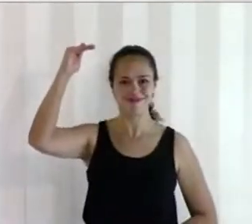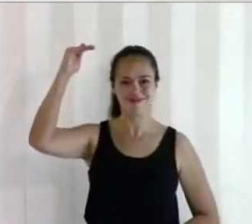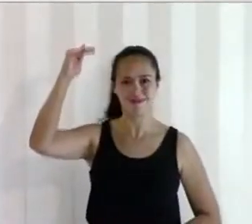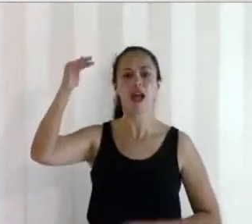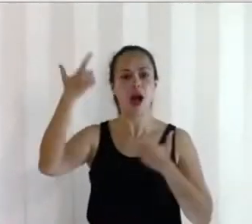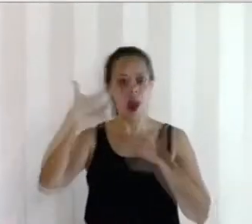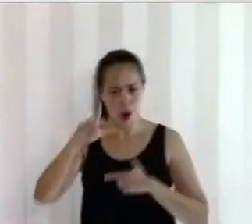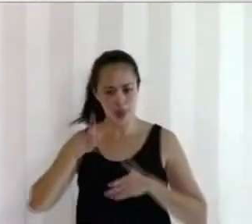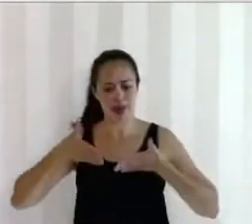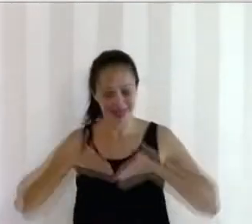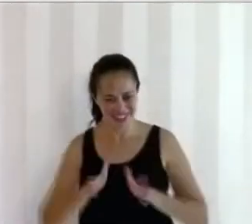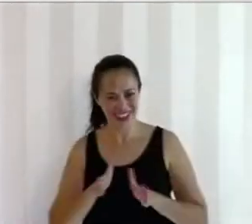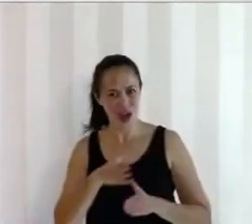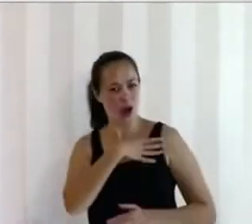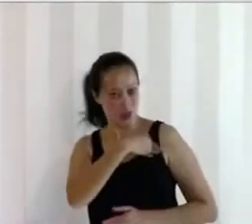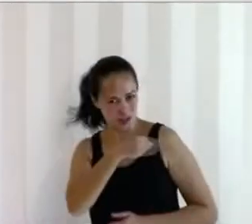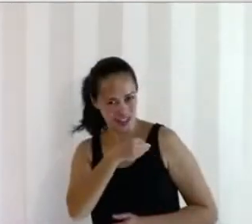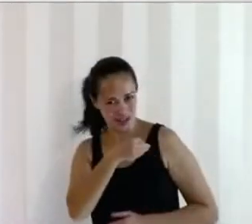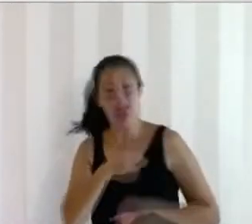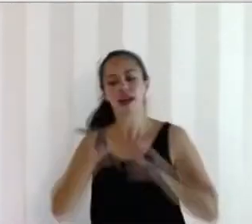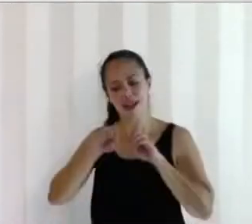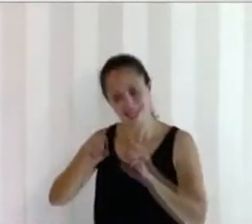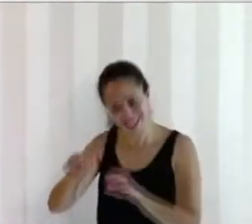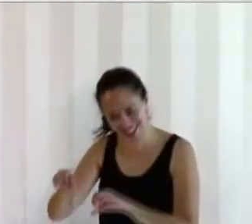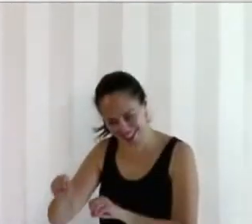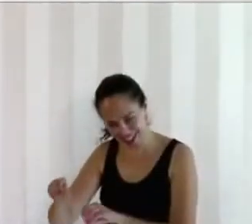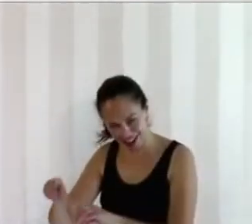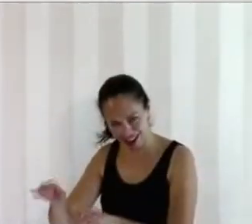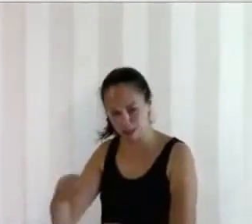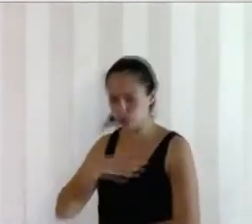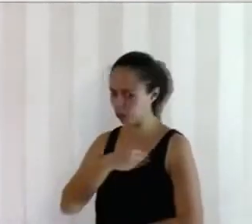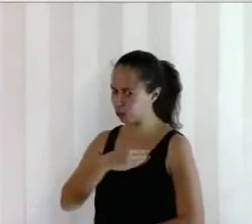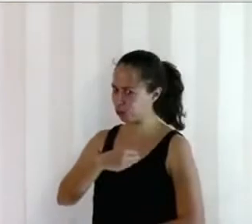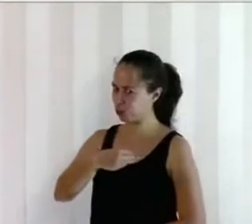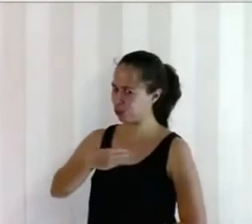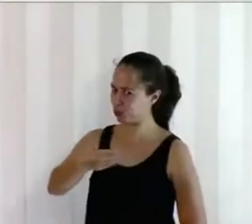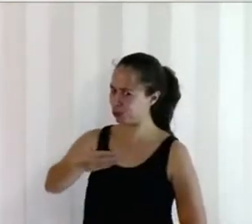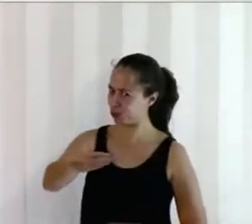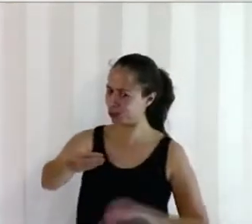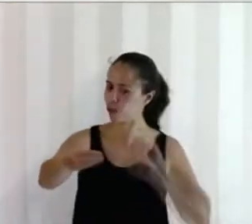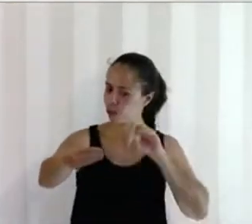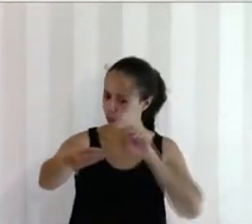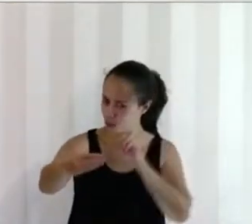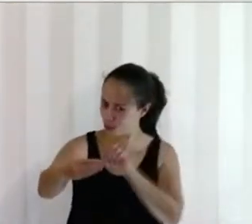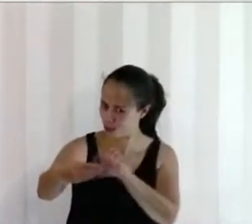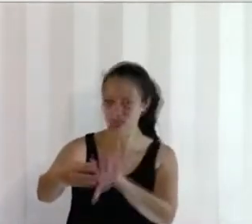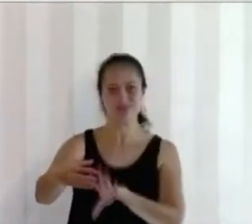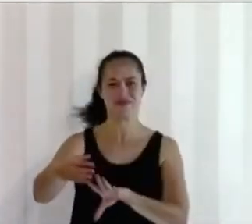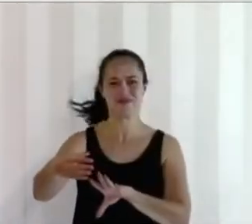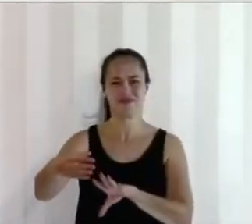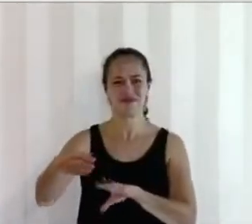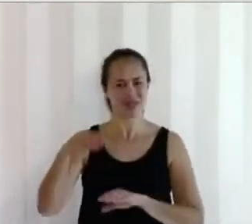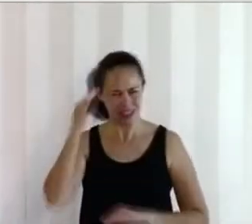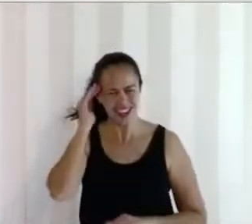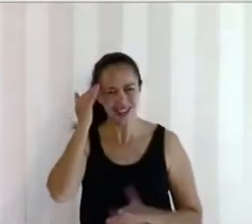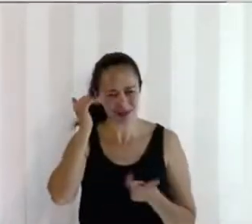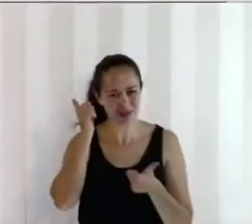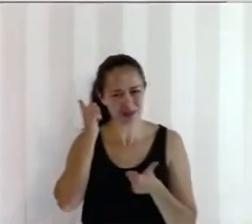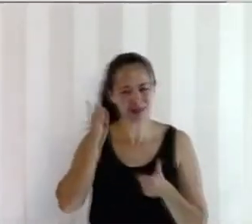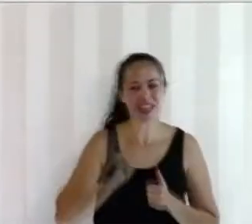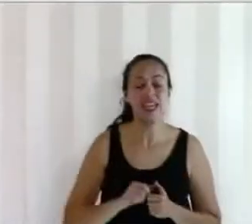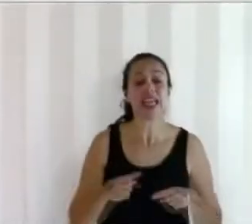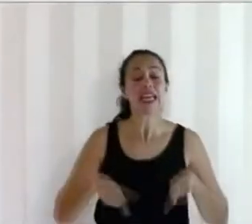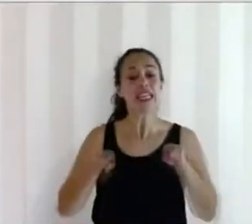de Talmudes. Então, o grande problema não era com os 10 mandamentos, não era com o